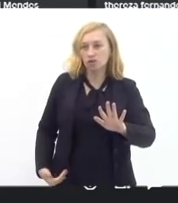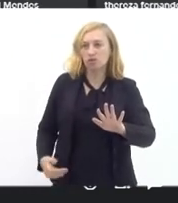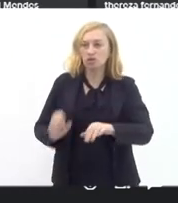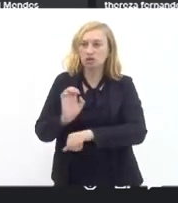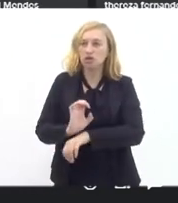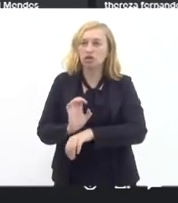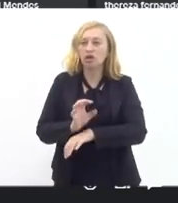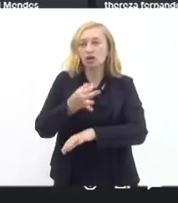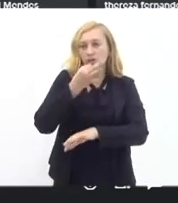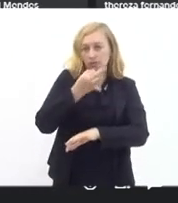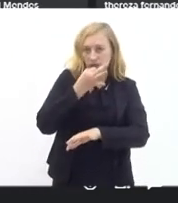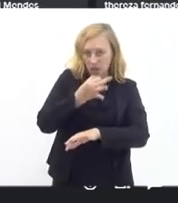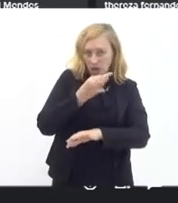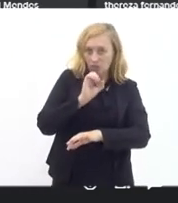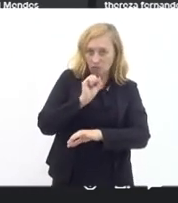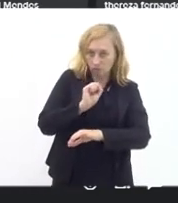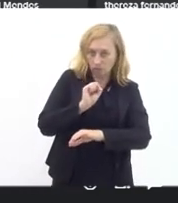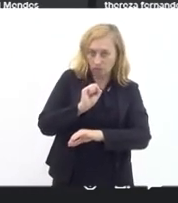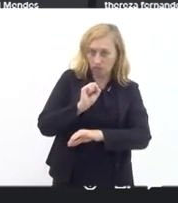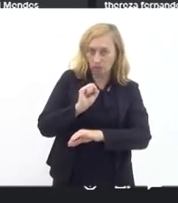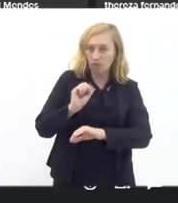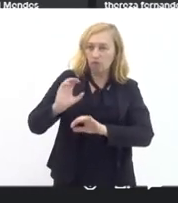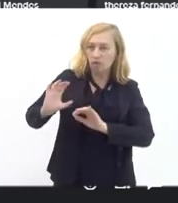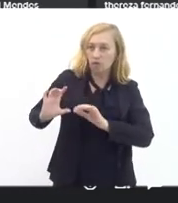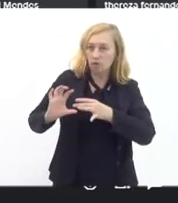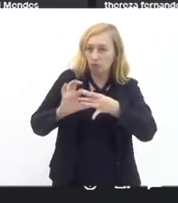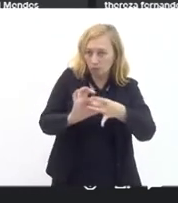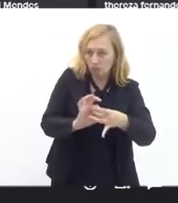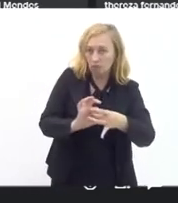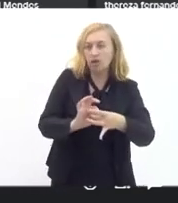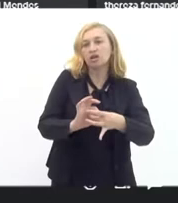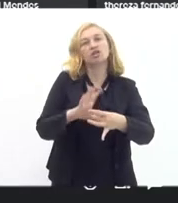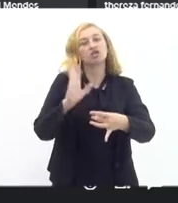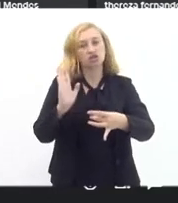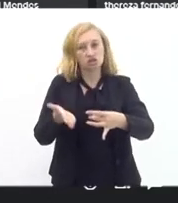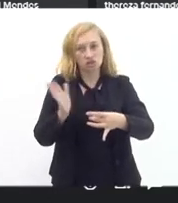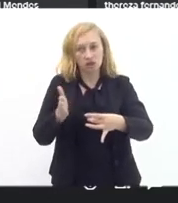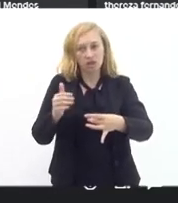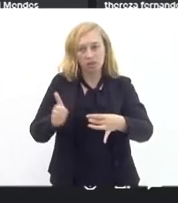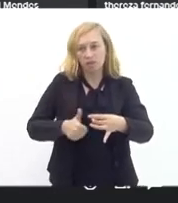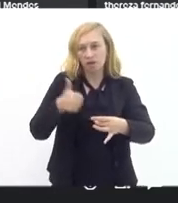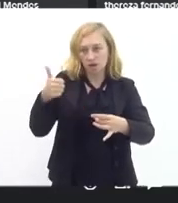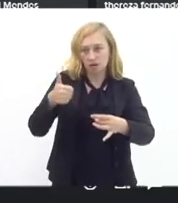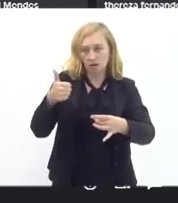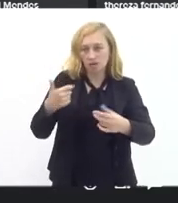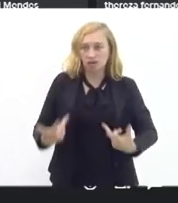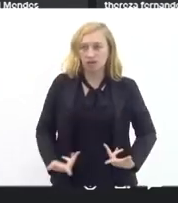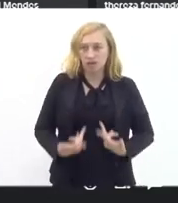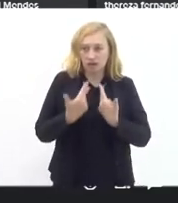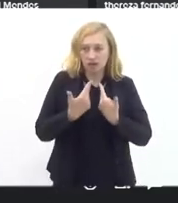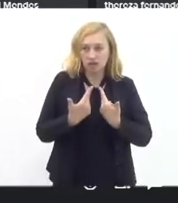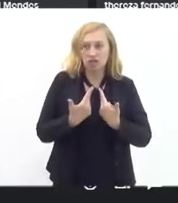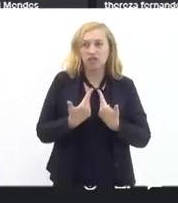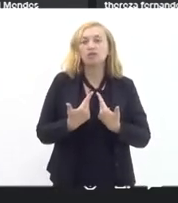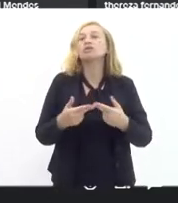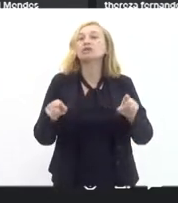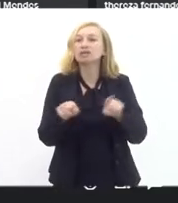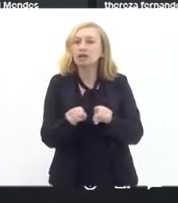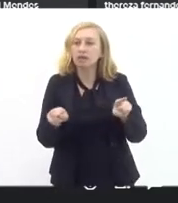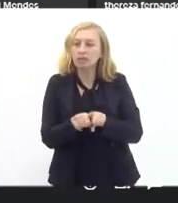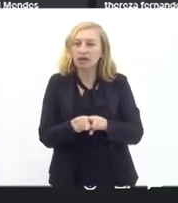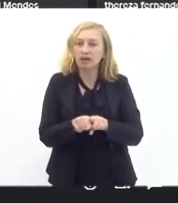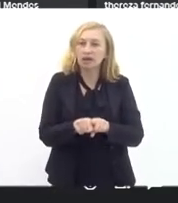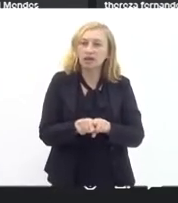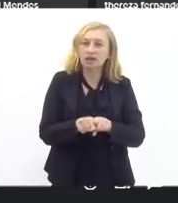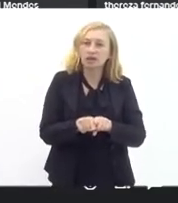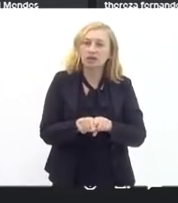deputados, possam estimular esses convênios, como já vem fazendo de forma brilhante na castração, também no